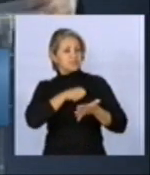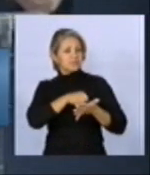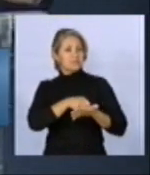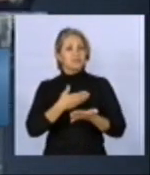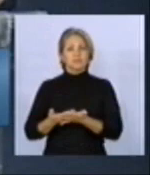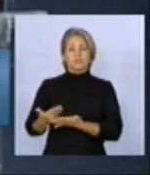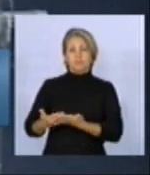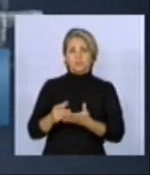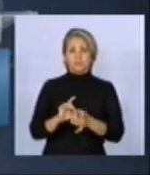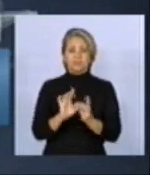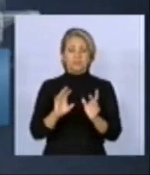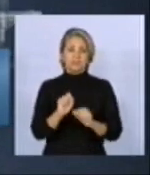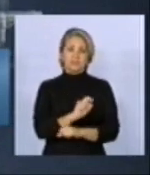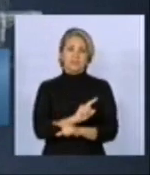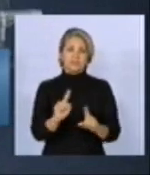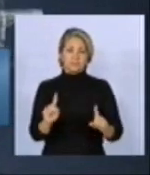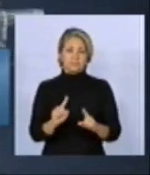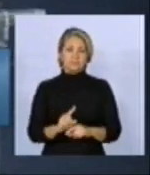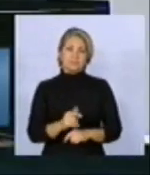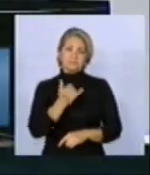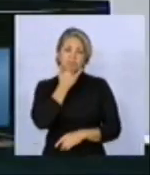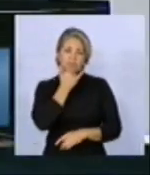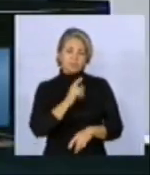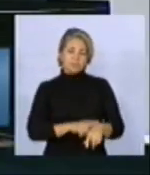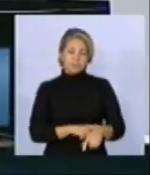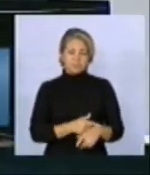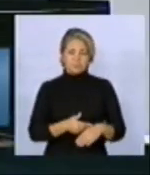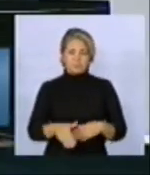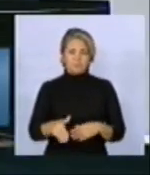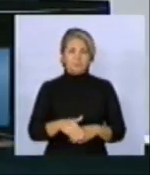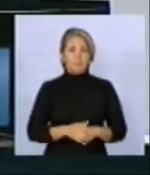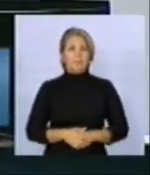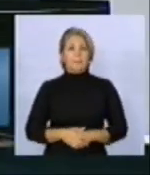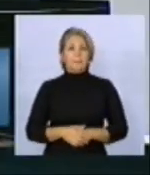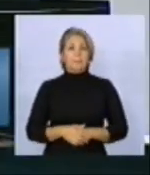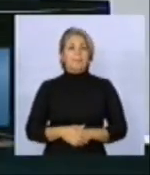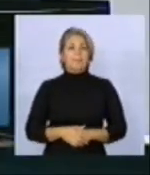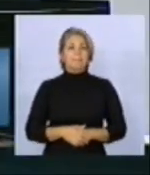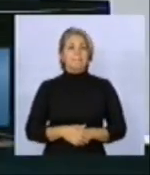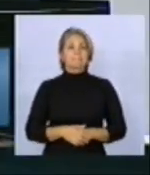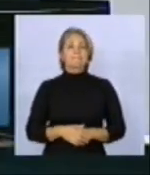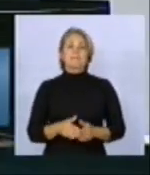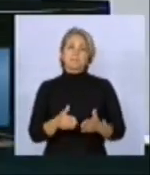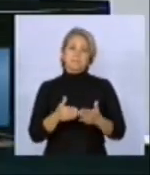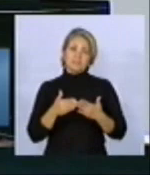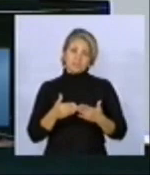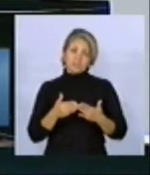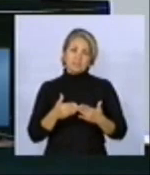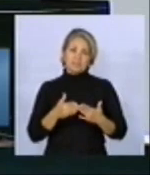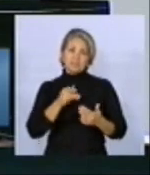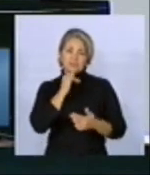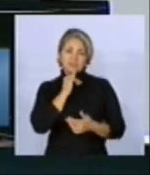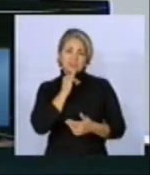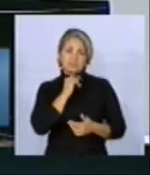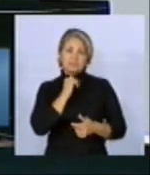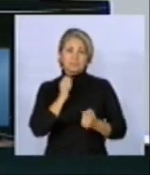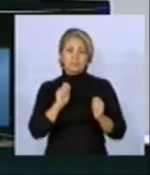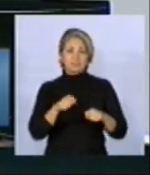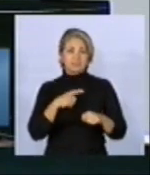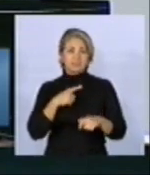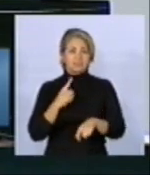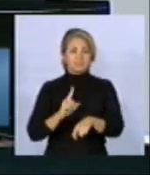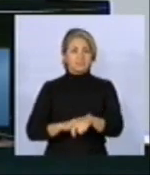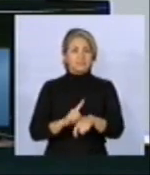para autorizar Não obrigado desculpa o tempo eu só pediria que mantivessem em razão do número de expositores se possível